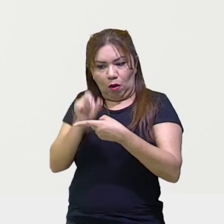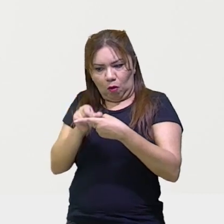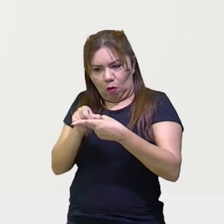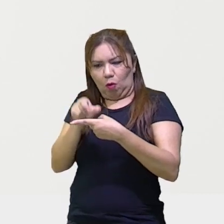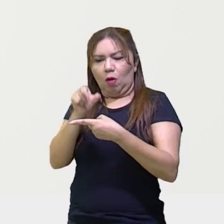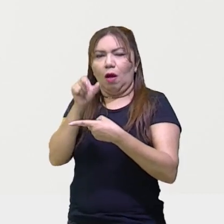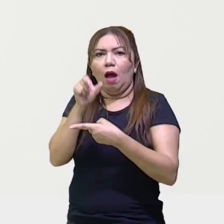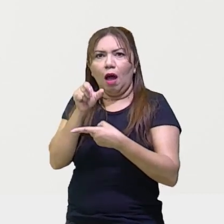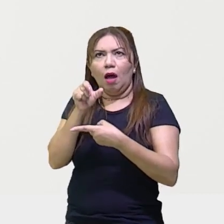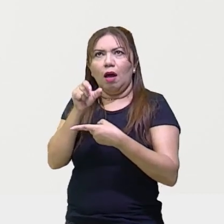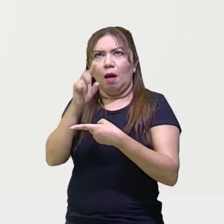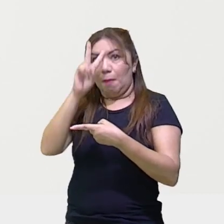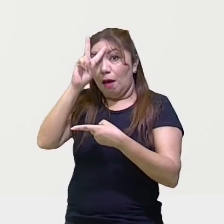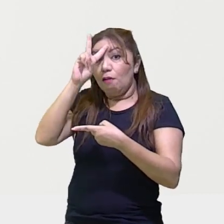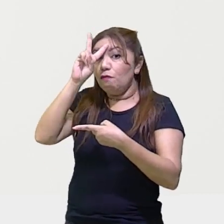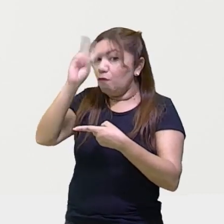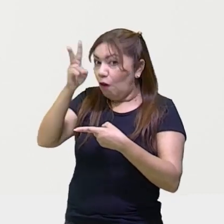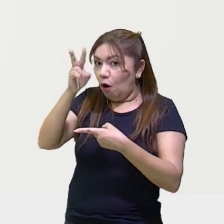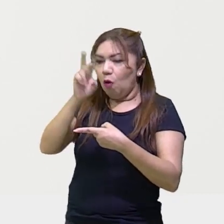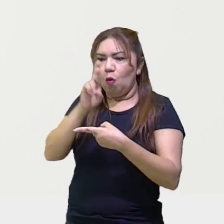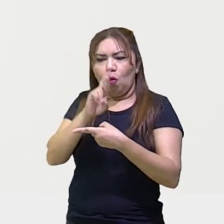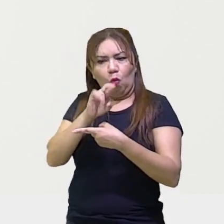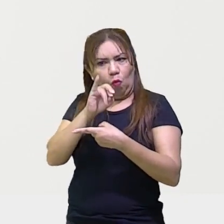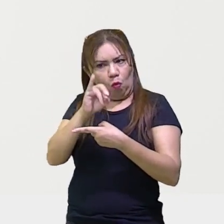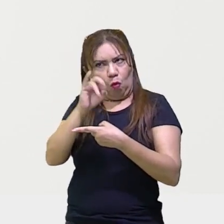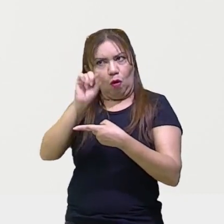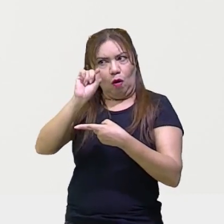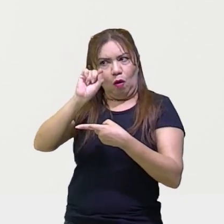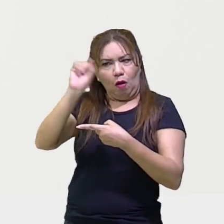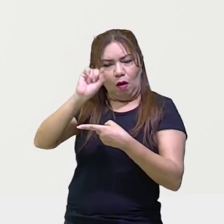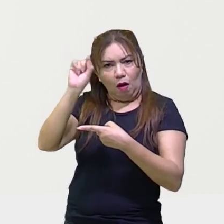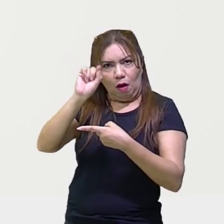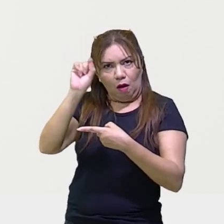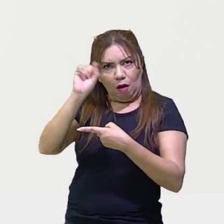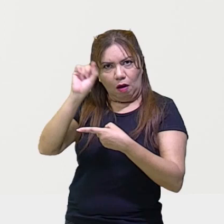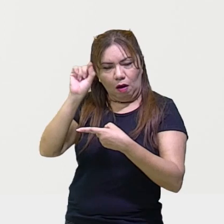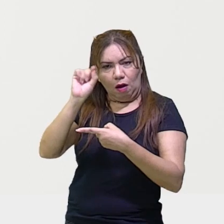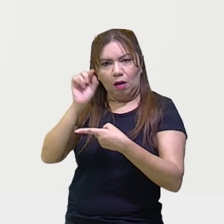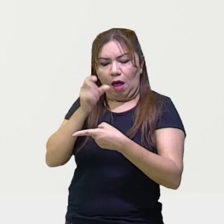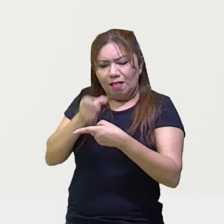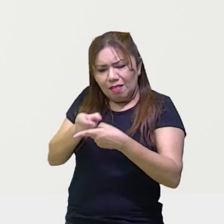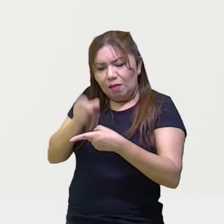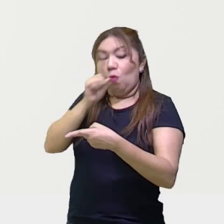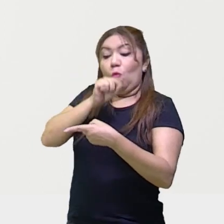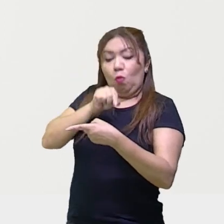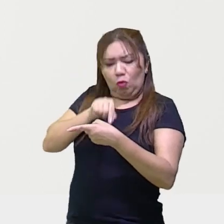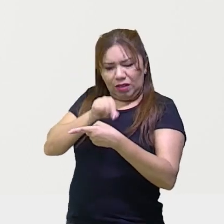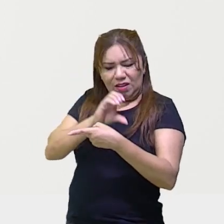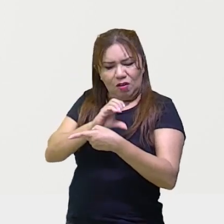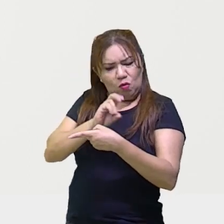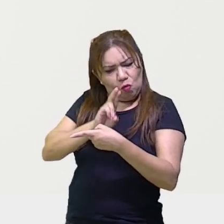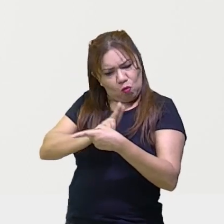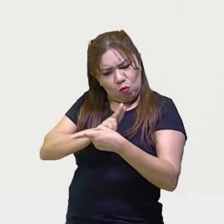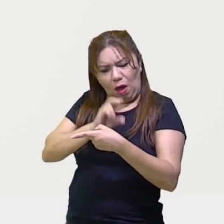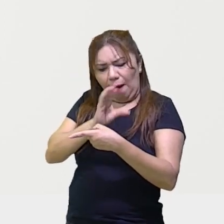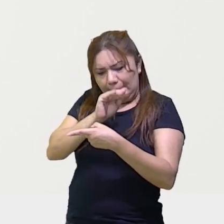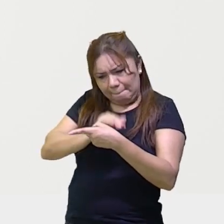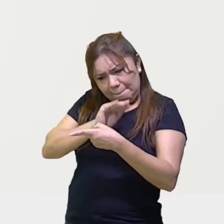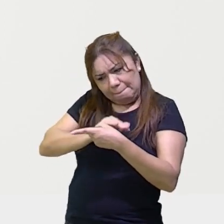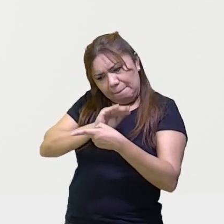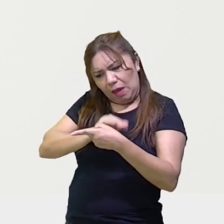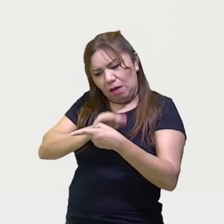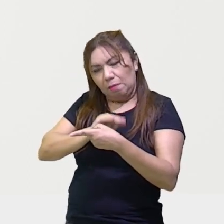Currículo. Novamente, os íconezinhos aqui, ó, estão me mostrando que ela é a mais forte e que ela não é